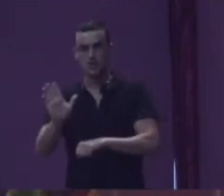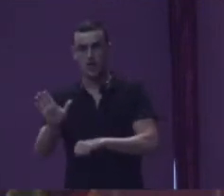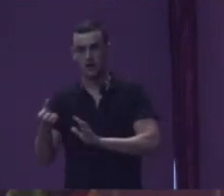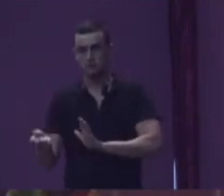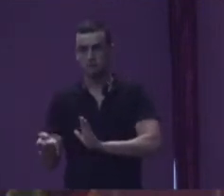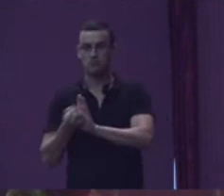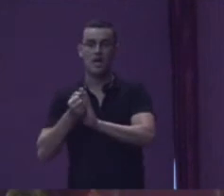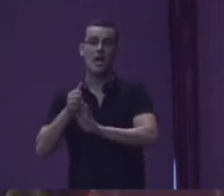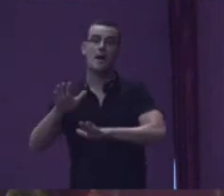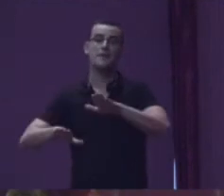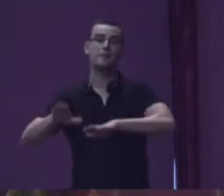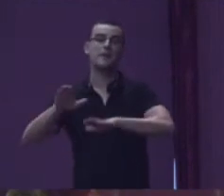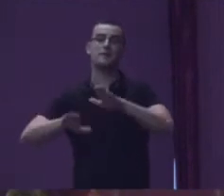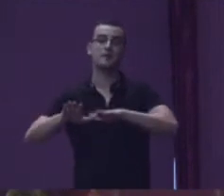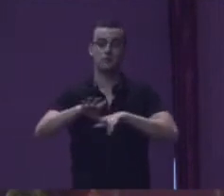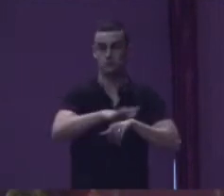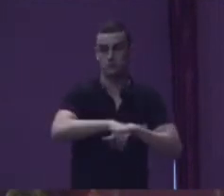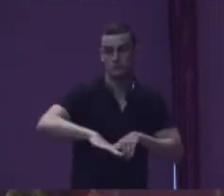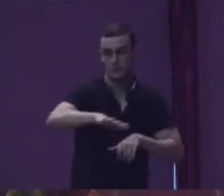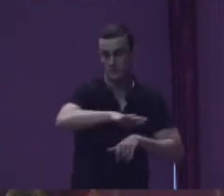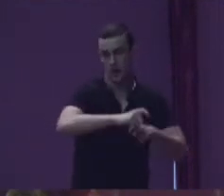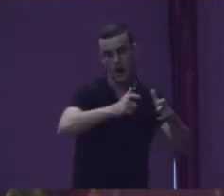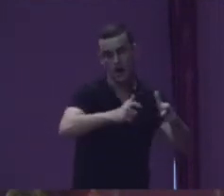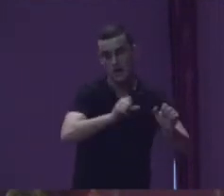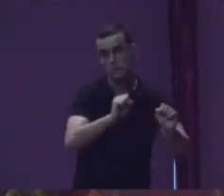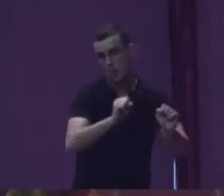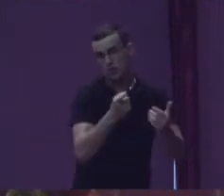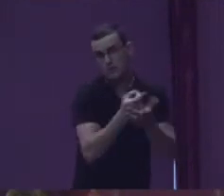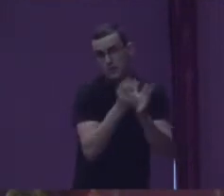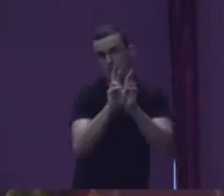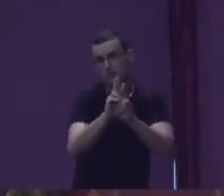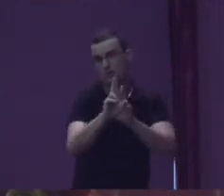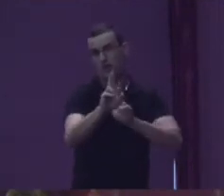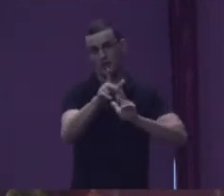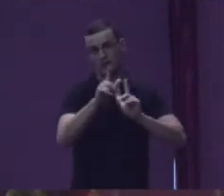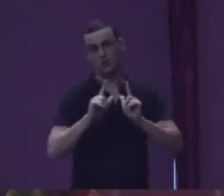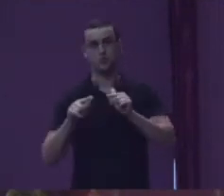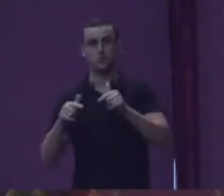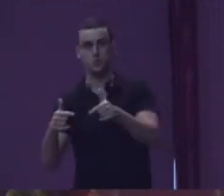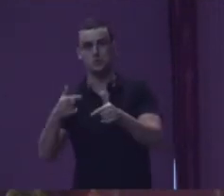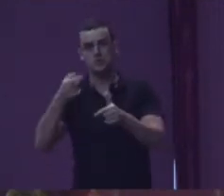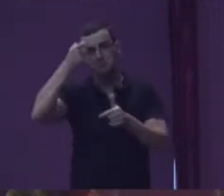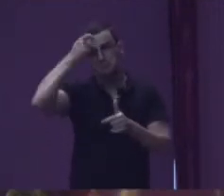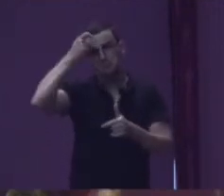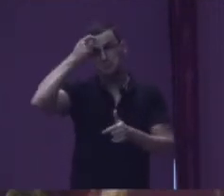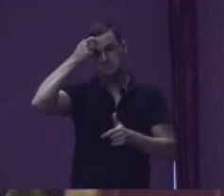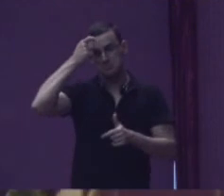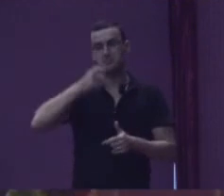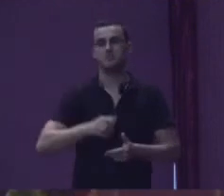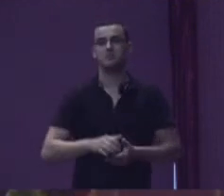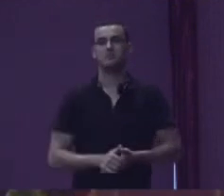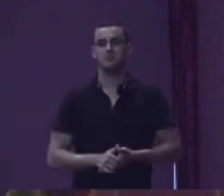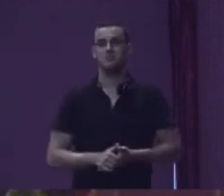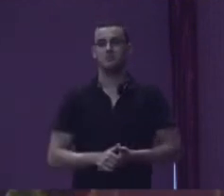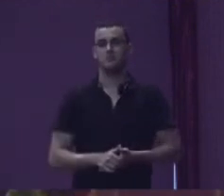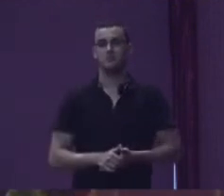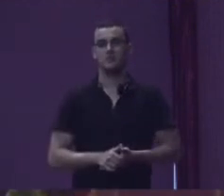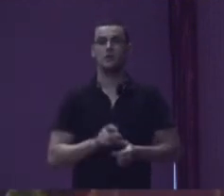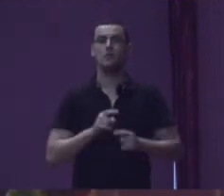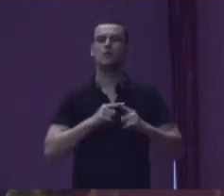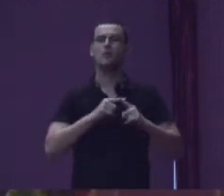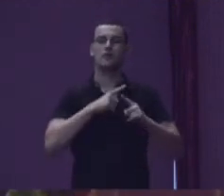dependendo da região, pudesse ser diferente. A senhora falou mesmo que tem uma diferença entre as terras